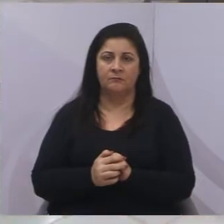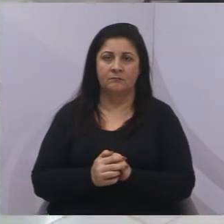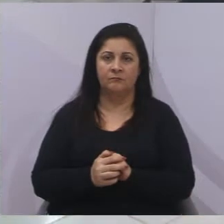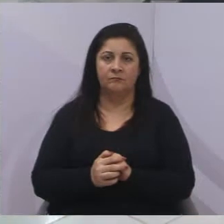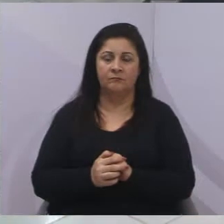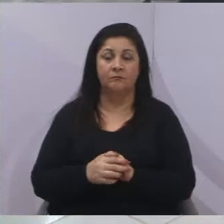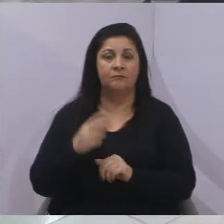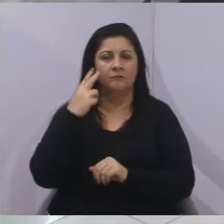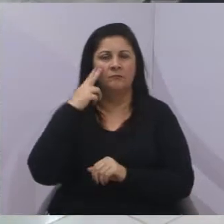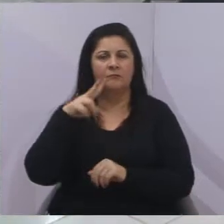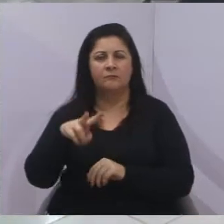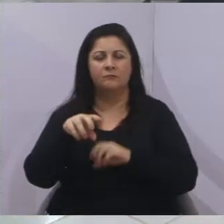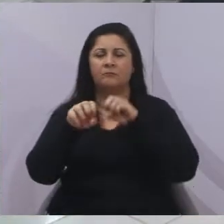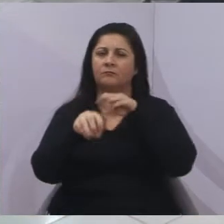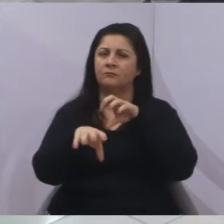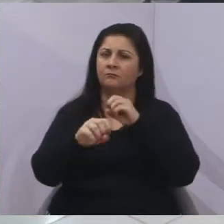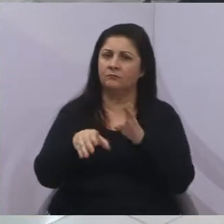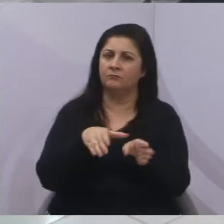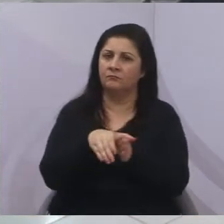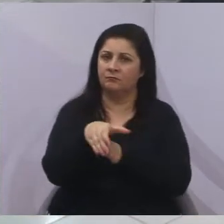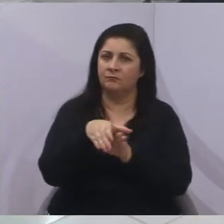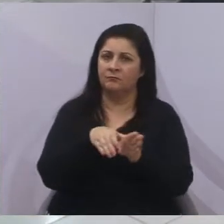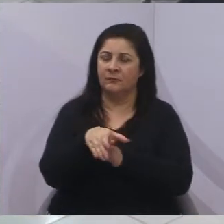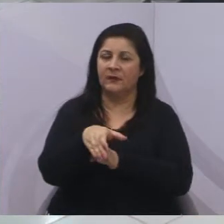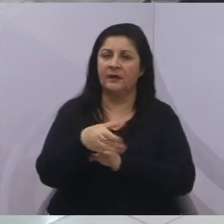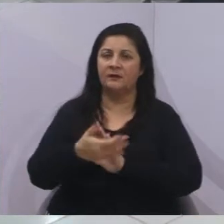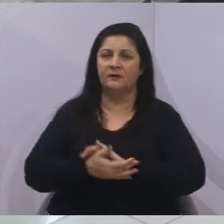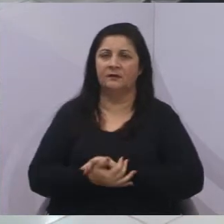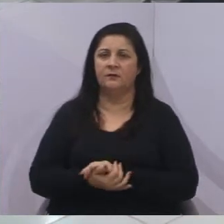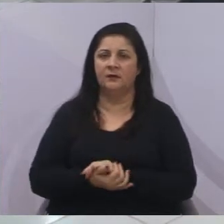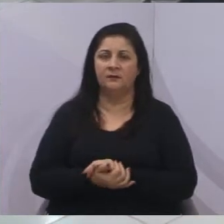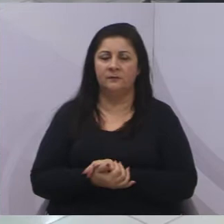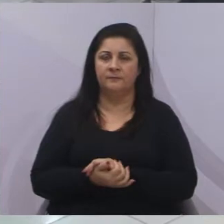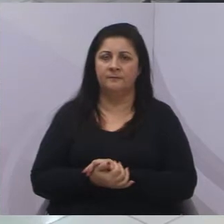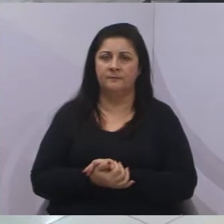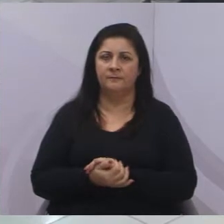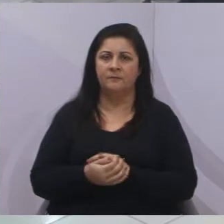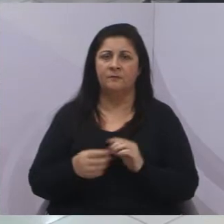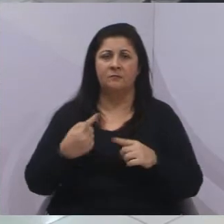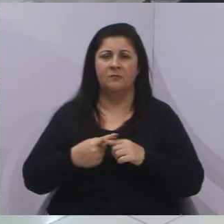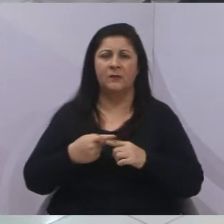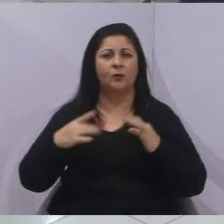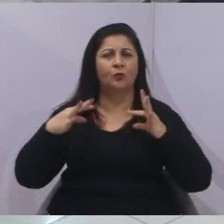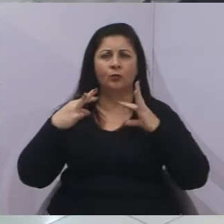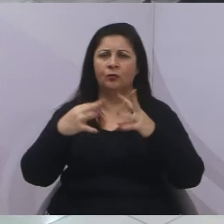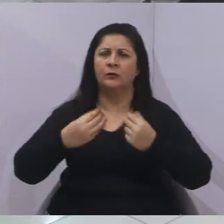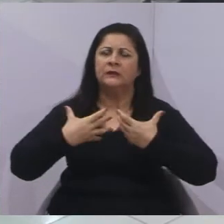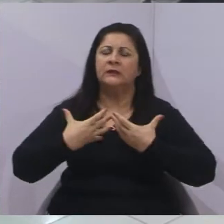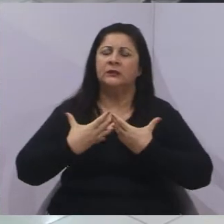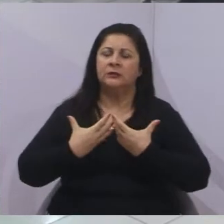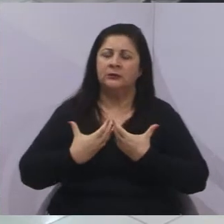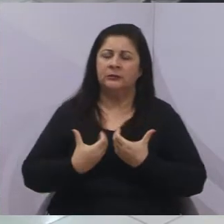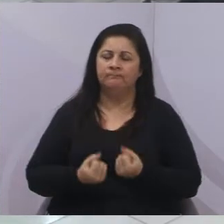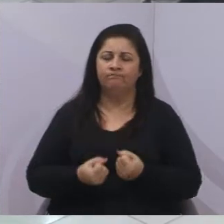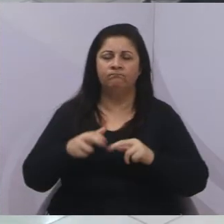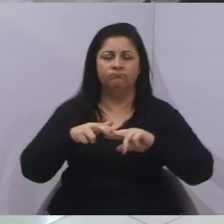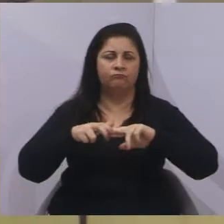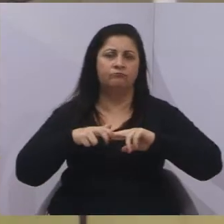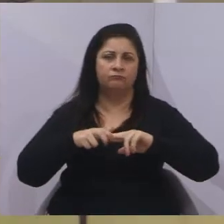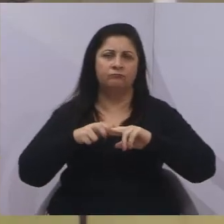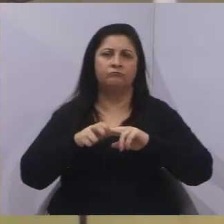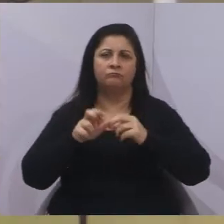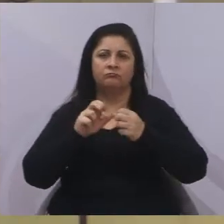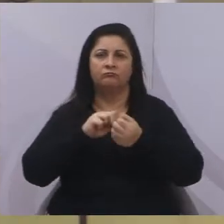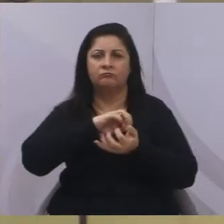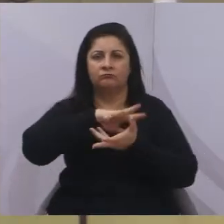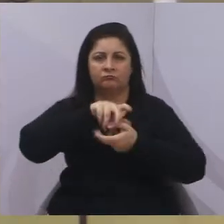fiscalizou, educou, orientou, porque estava todo mundo muito cansado com a pandemia. A